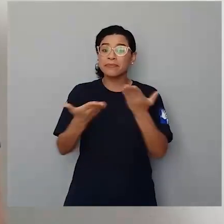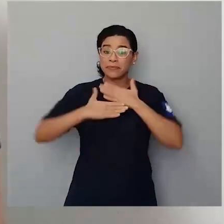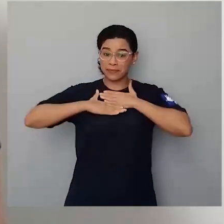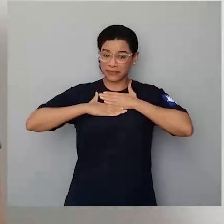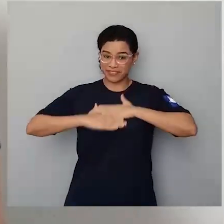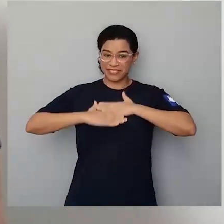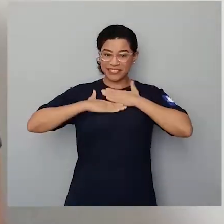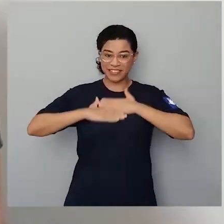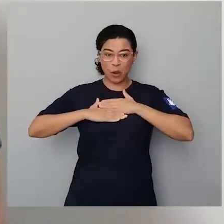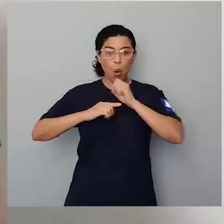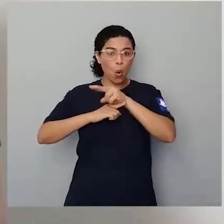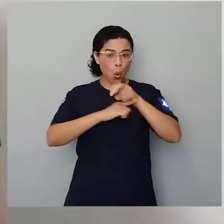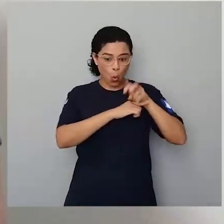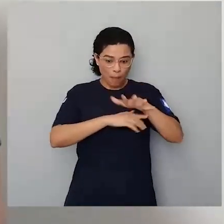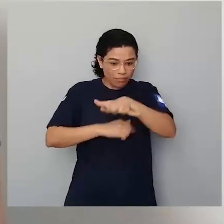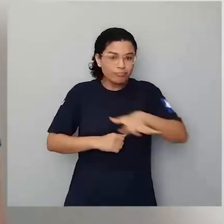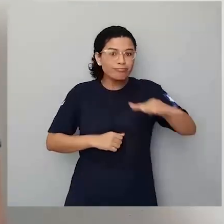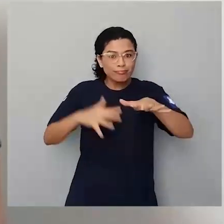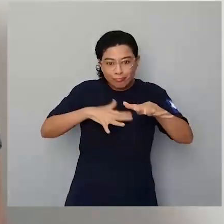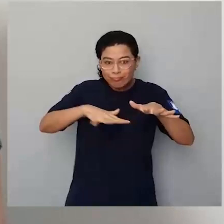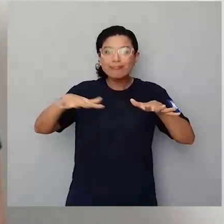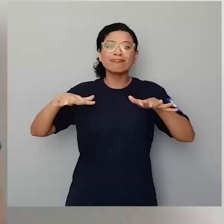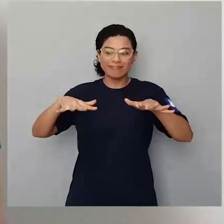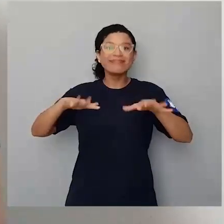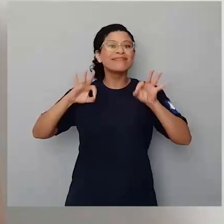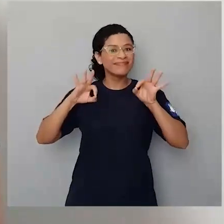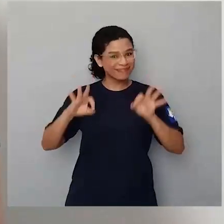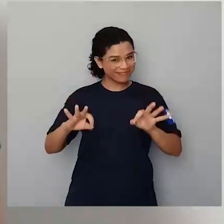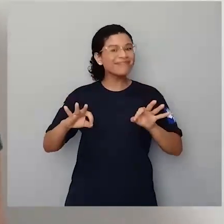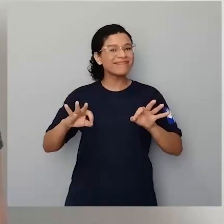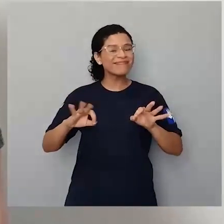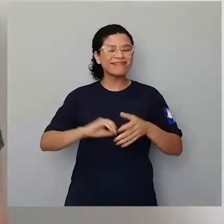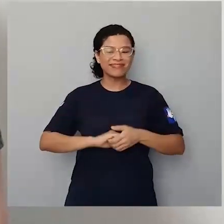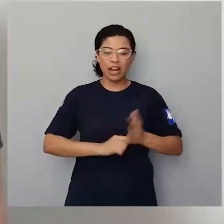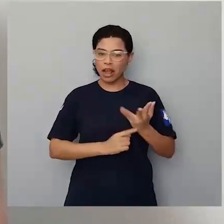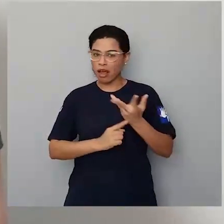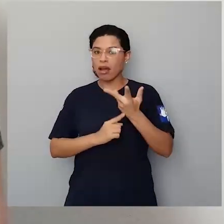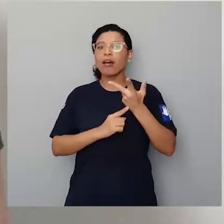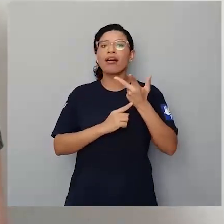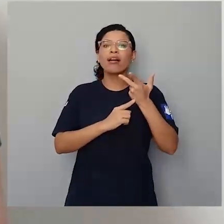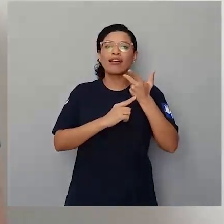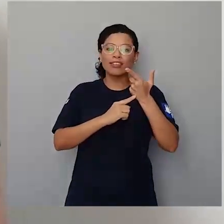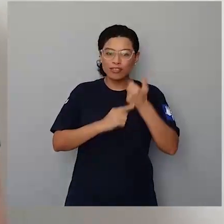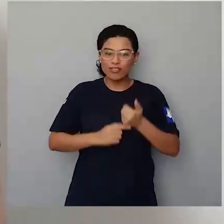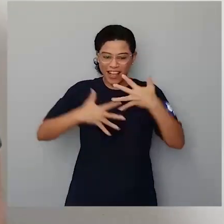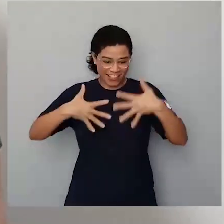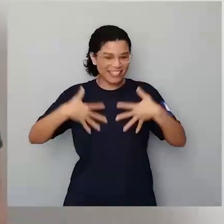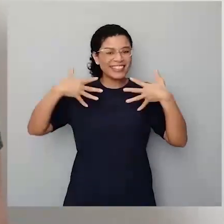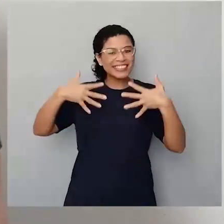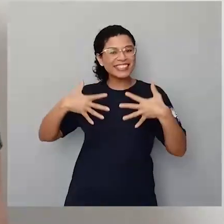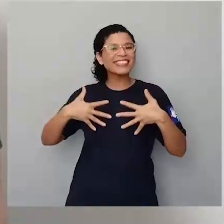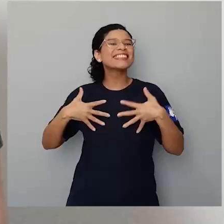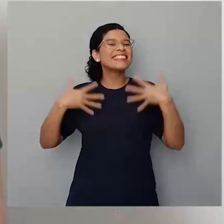tenham gostado. Vamos ocupar cada vez mais e mais espaços com nossa arte, com